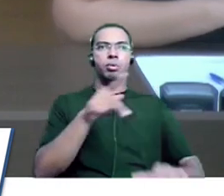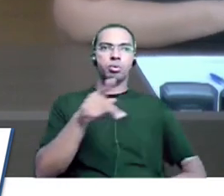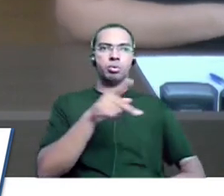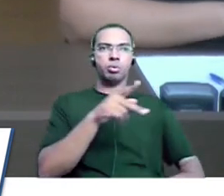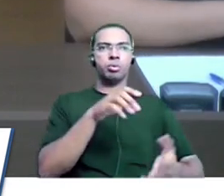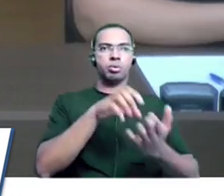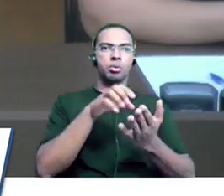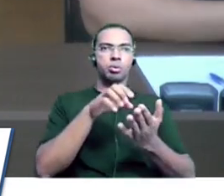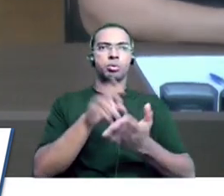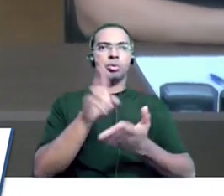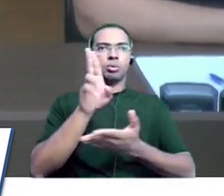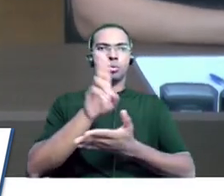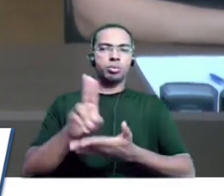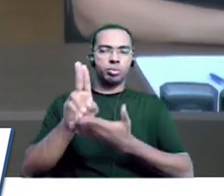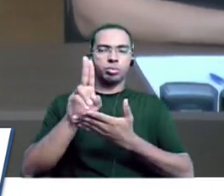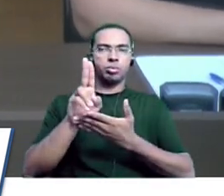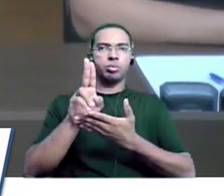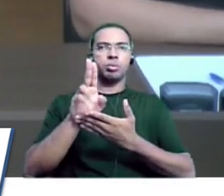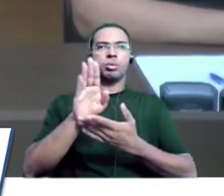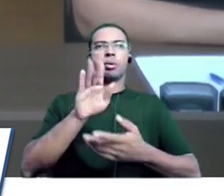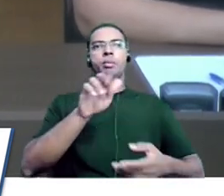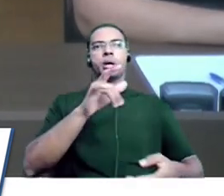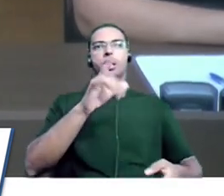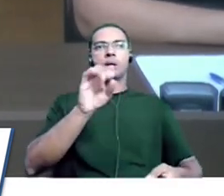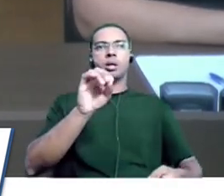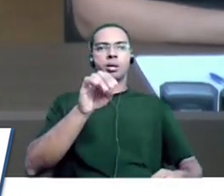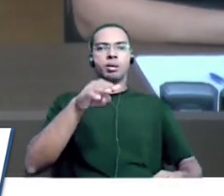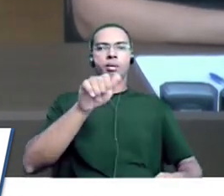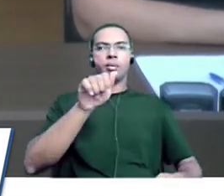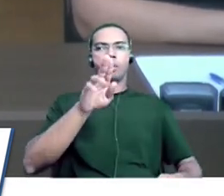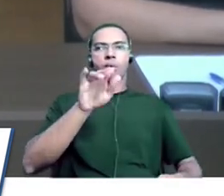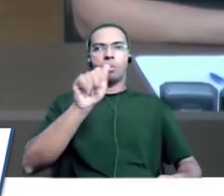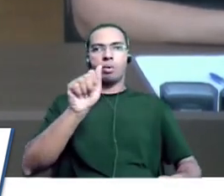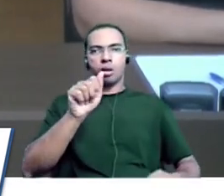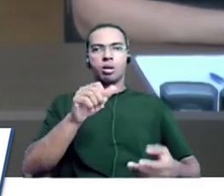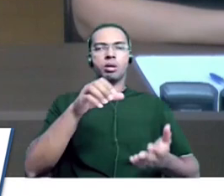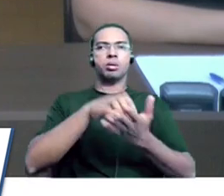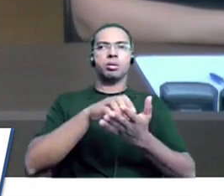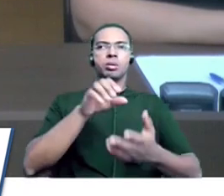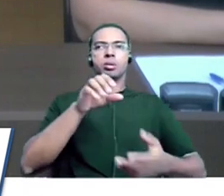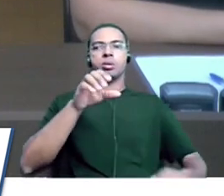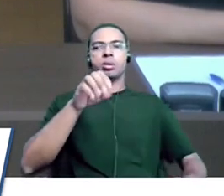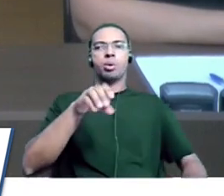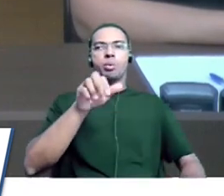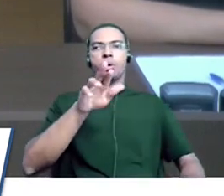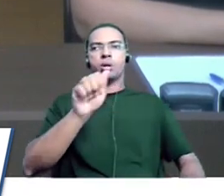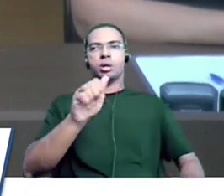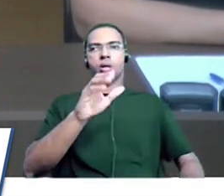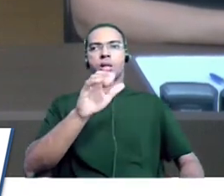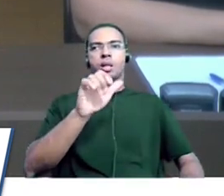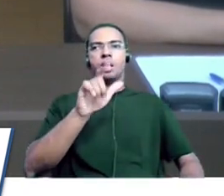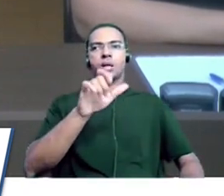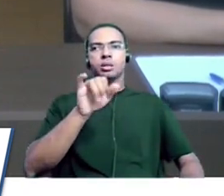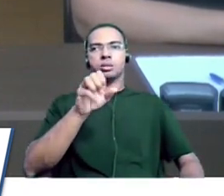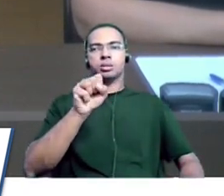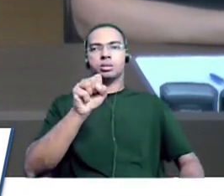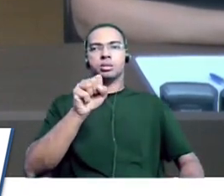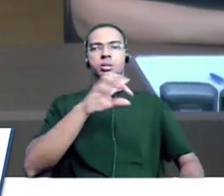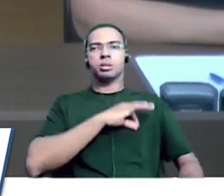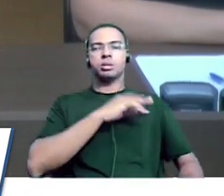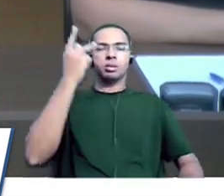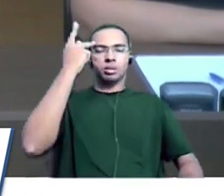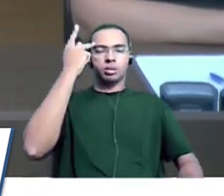Universitário Barão de Mauá e Centro Universitário Moura Lacerda. Na Polícia Civil de São Paulo, atuou